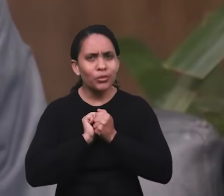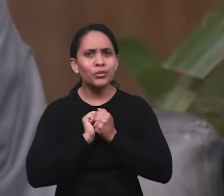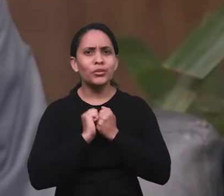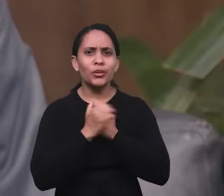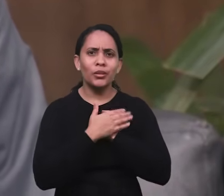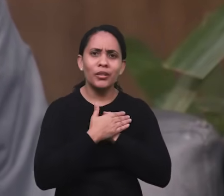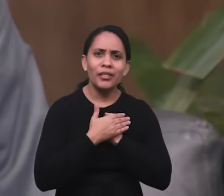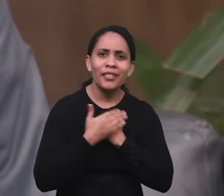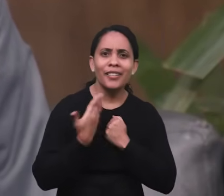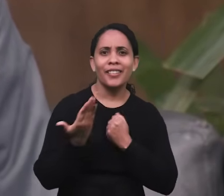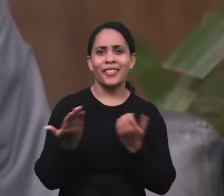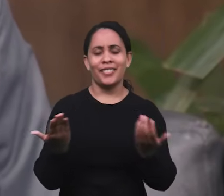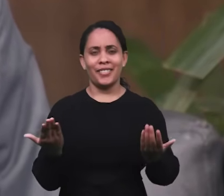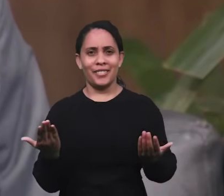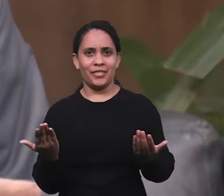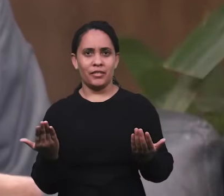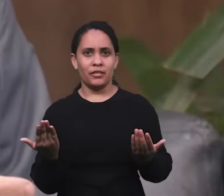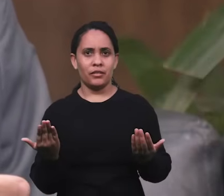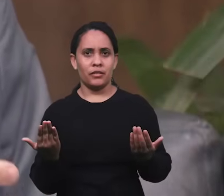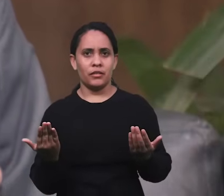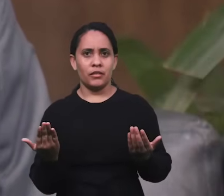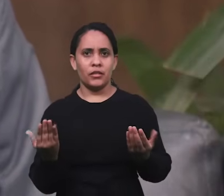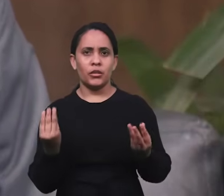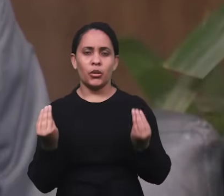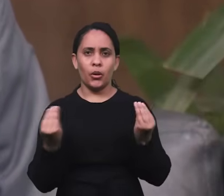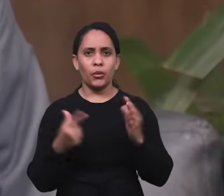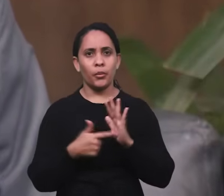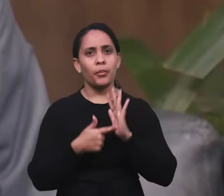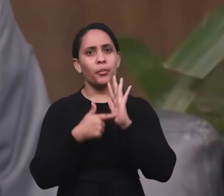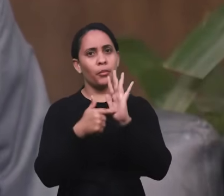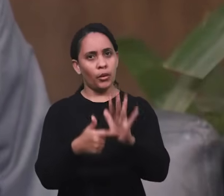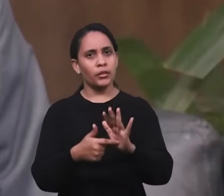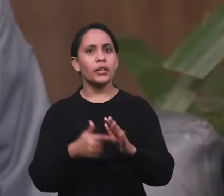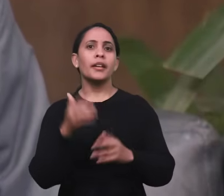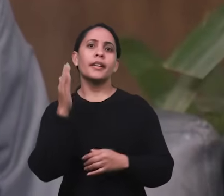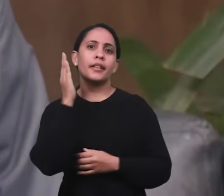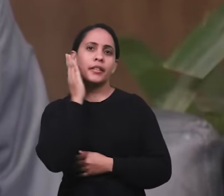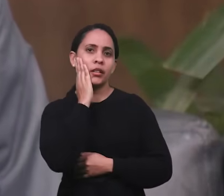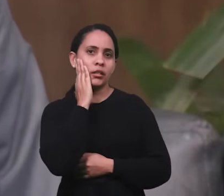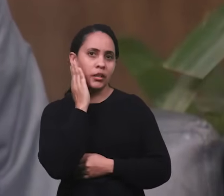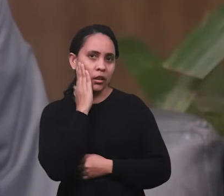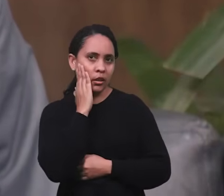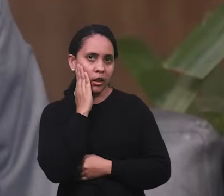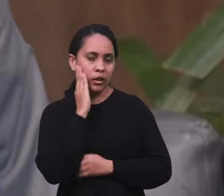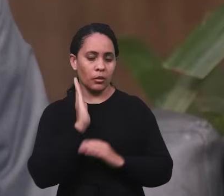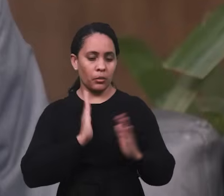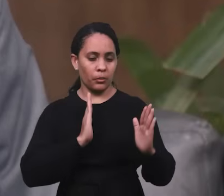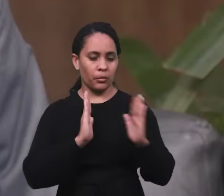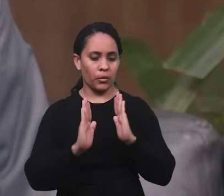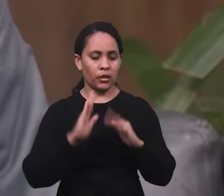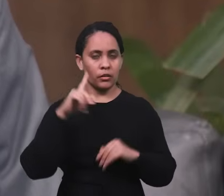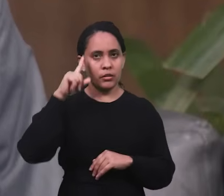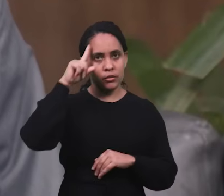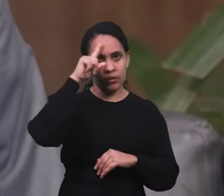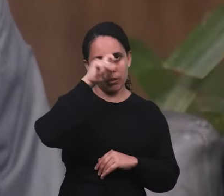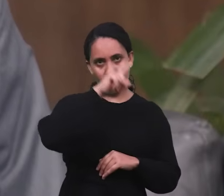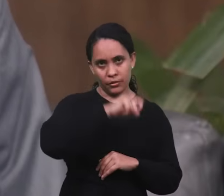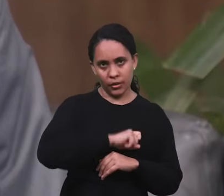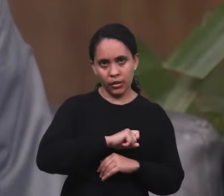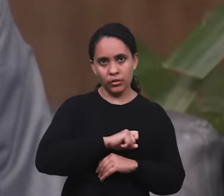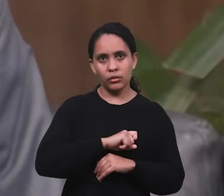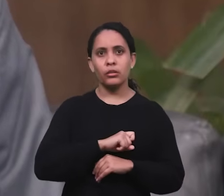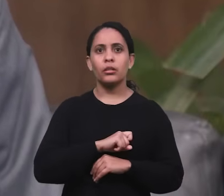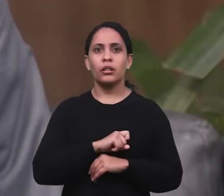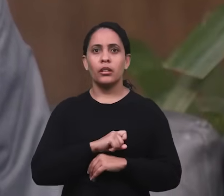está comigo, não é? Então, essa participação do pai em compreender os momentos